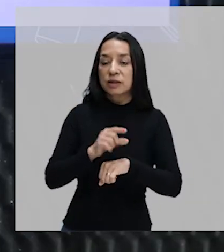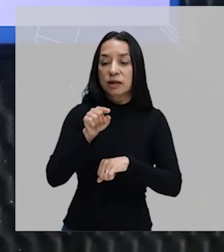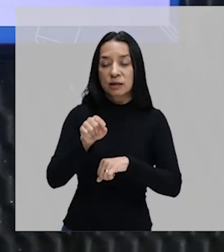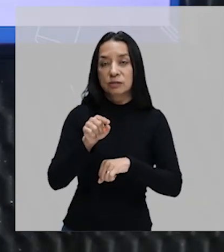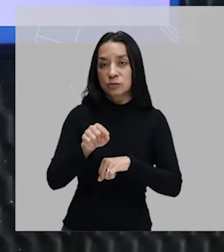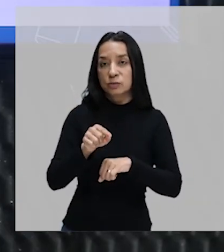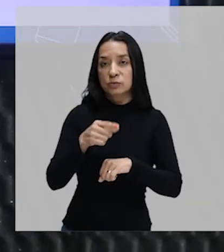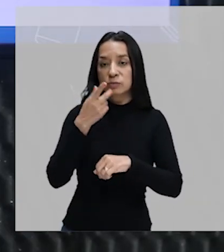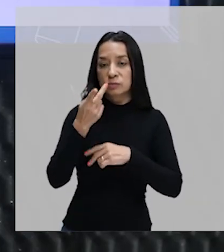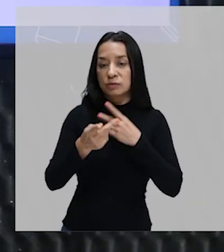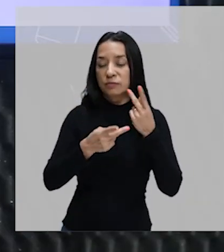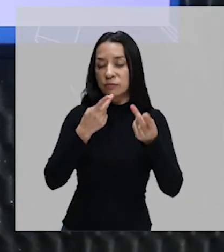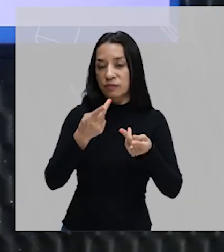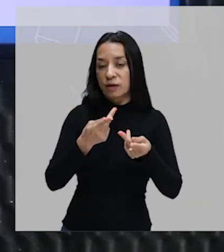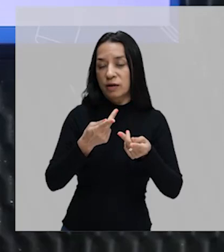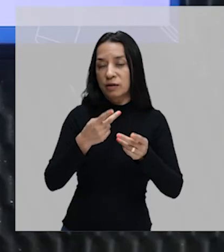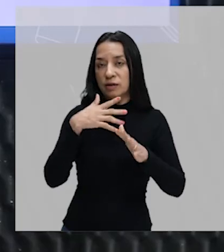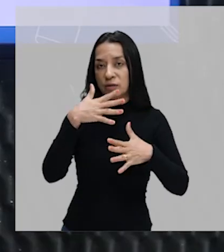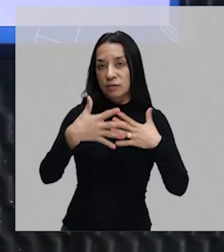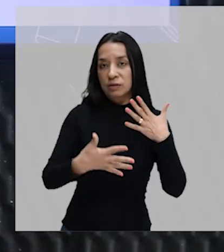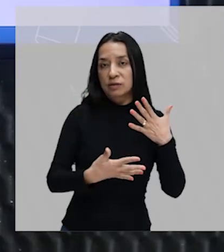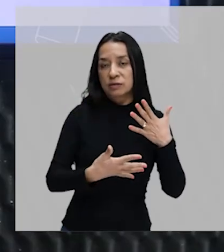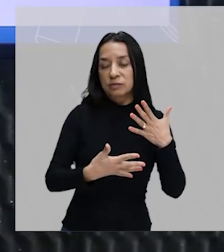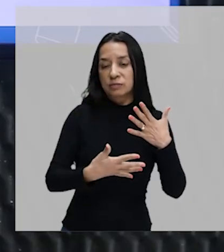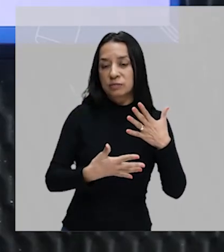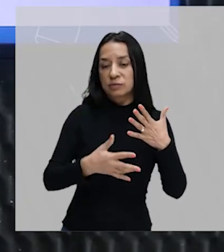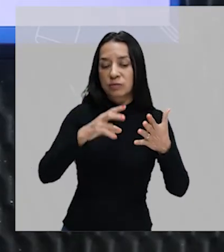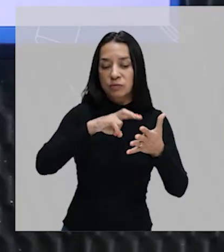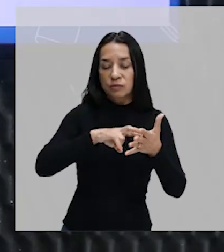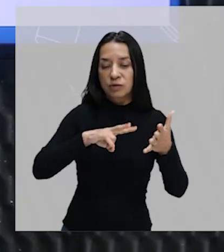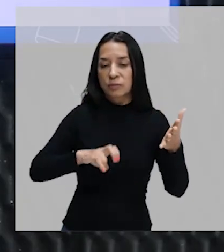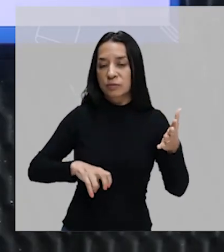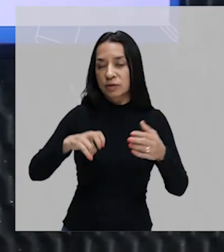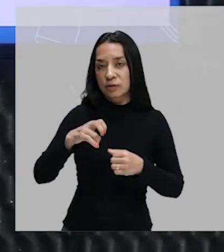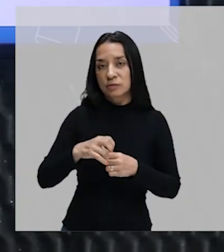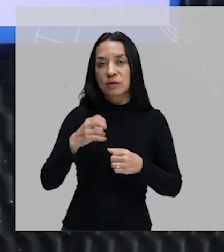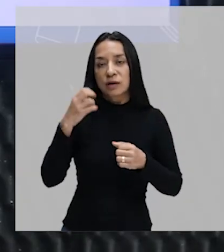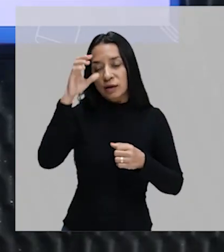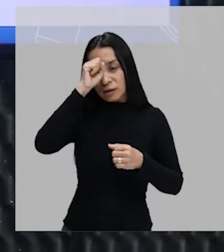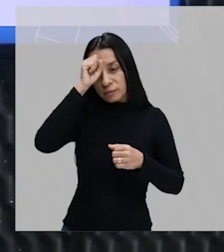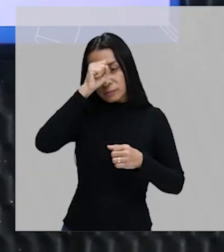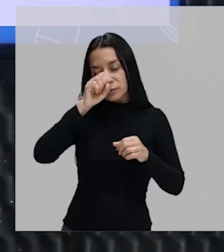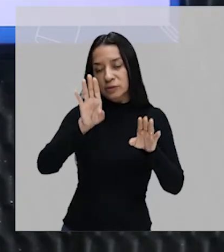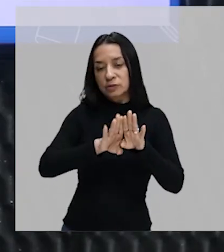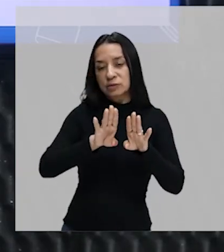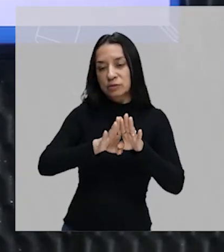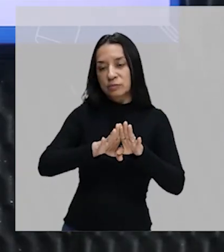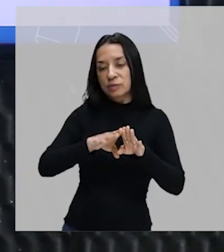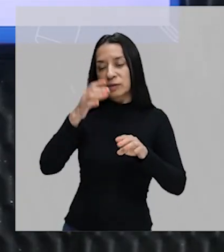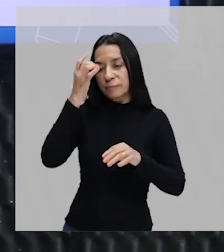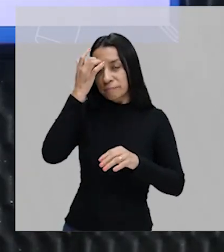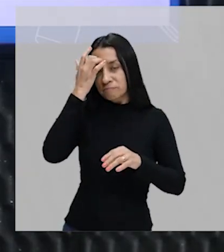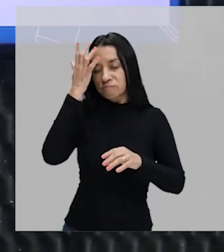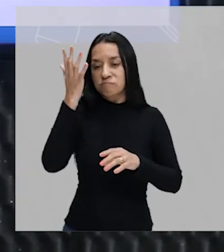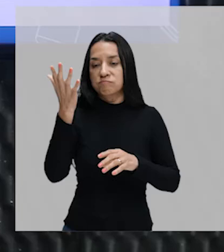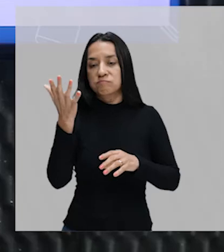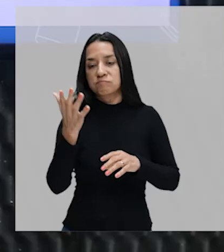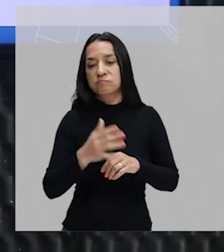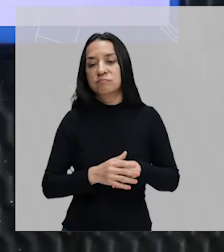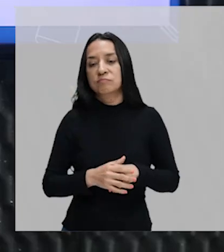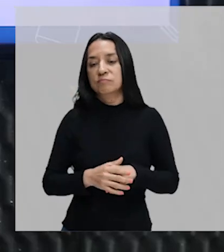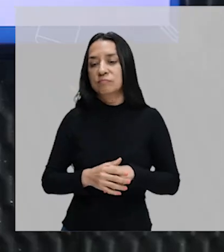vai treinar o seu vocabulário e aprende também bem mais fácil. Uma outra forma que você pode aprender, eu tenho